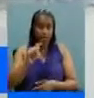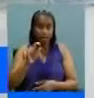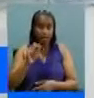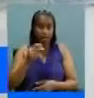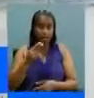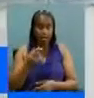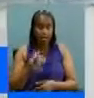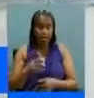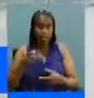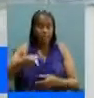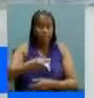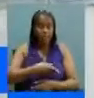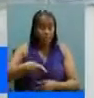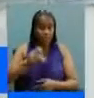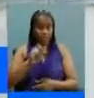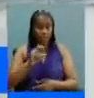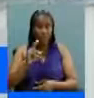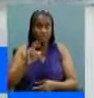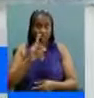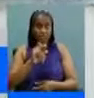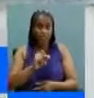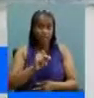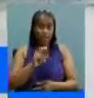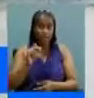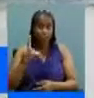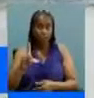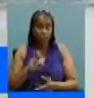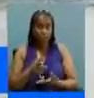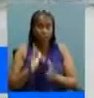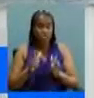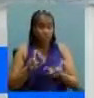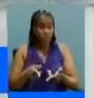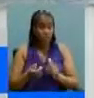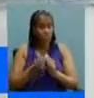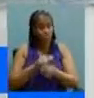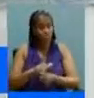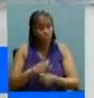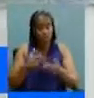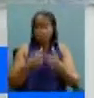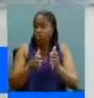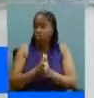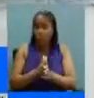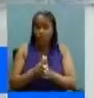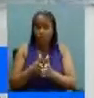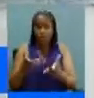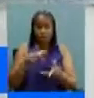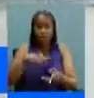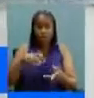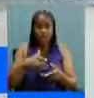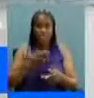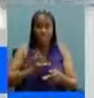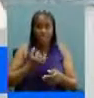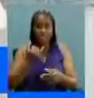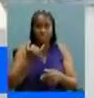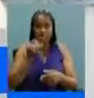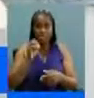Praça Alexandre Albuquerque já está intervém há algum tempo, tudo aquele parte tem de Oumos, Baiti, Cruzeiro, também